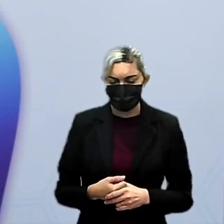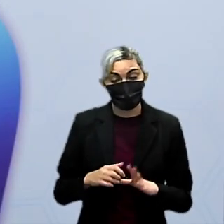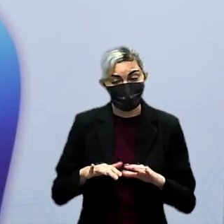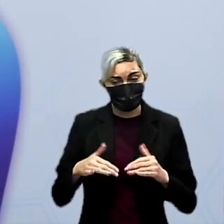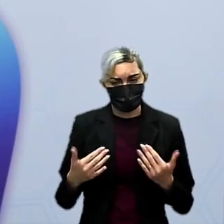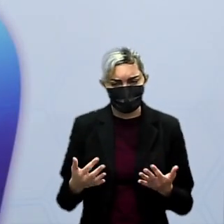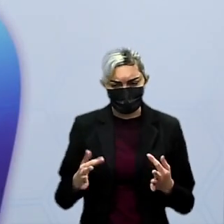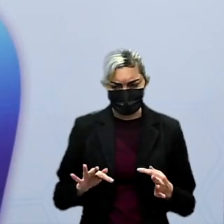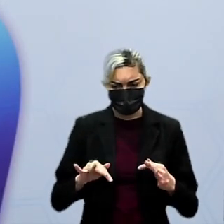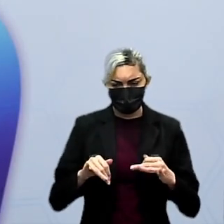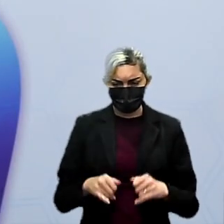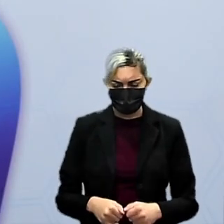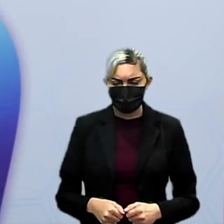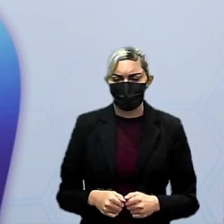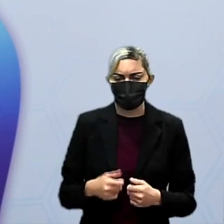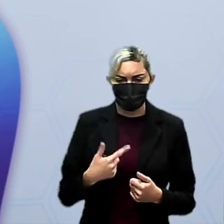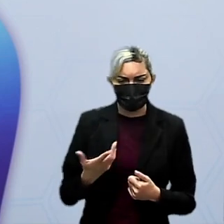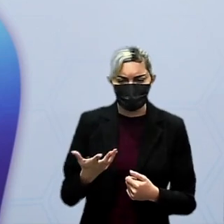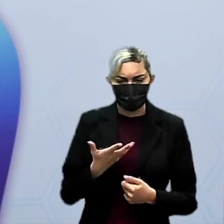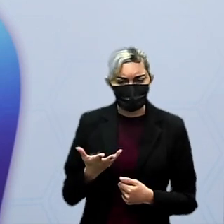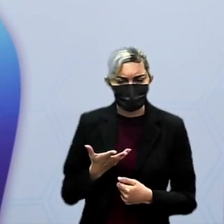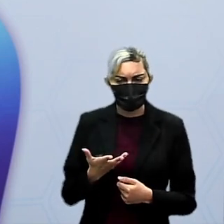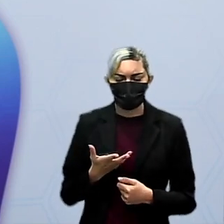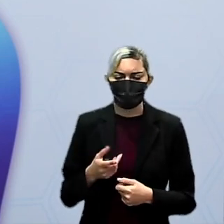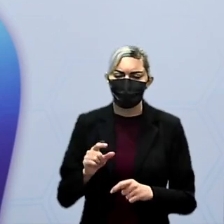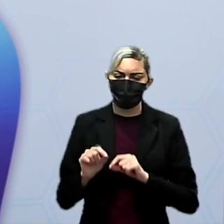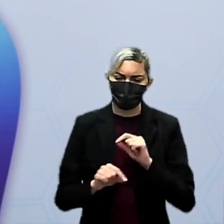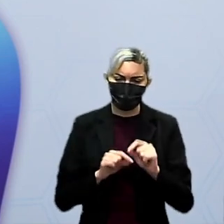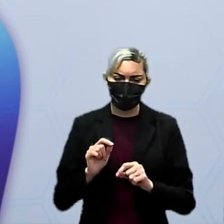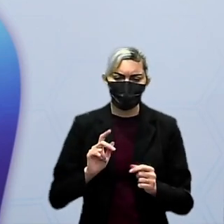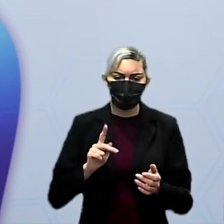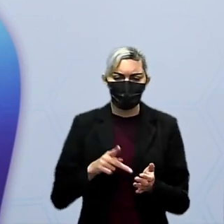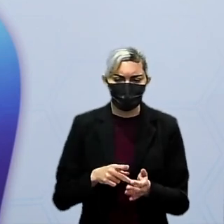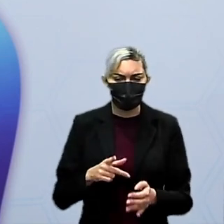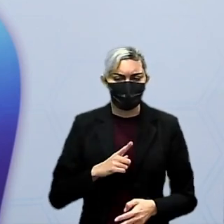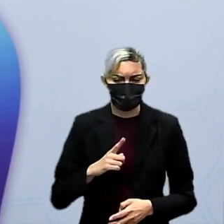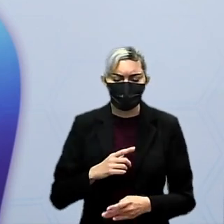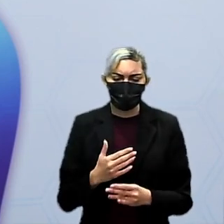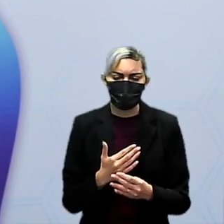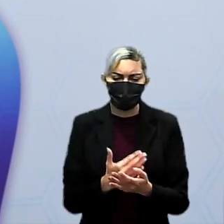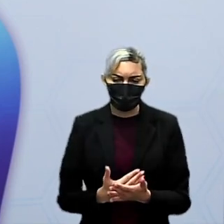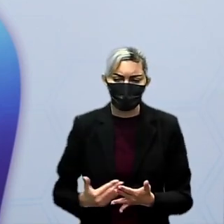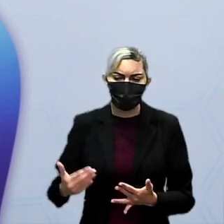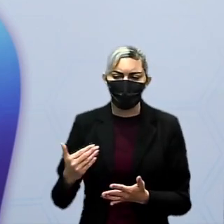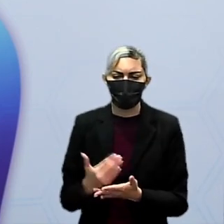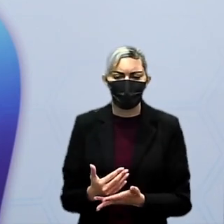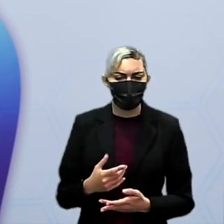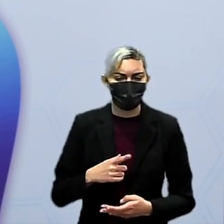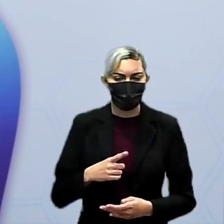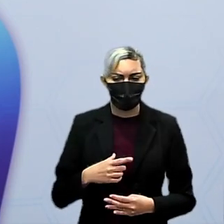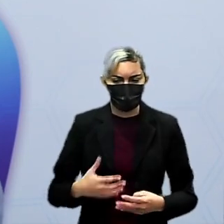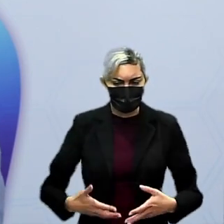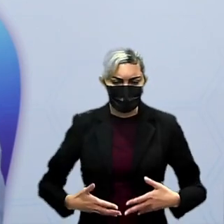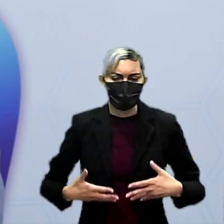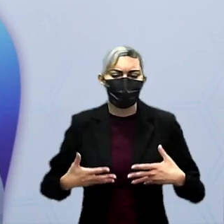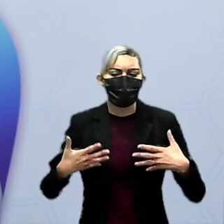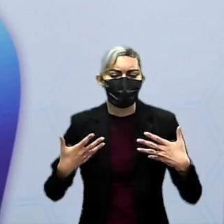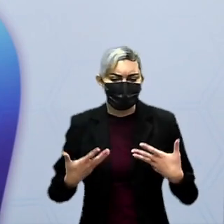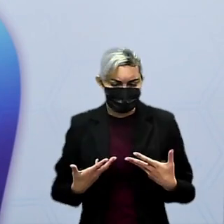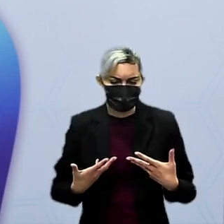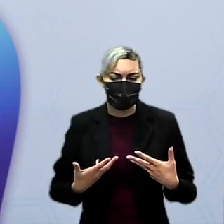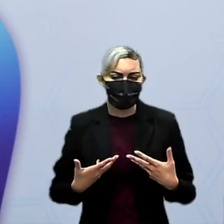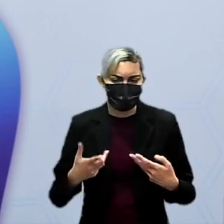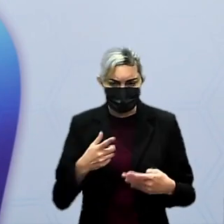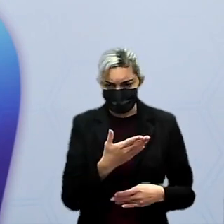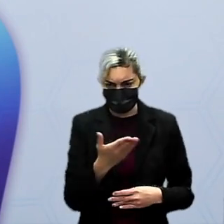Então, finalizando, pessoal, o que a gente quer é que, na verdade, haja cada vez mais uma inspiração por